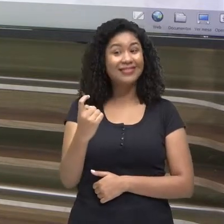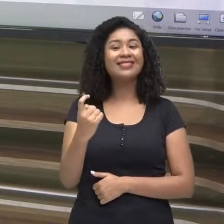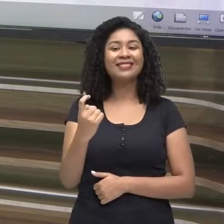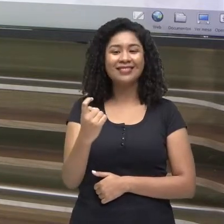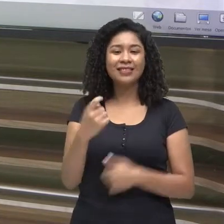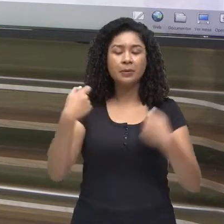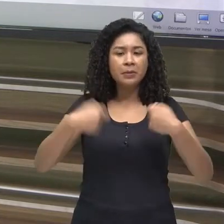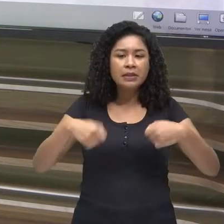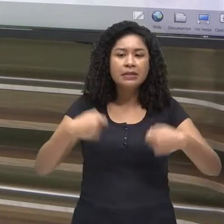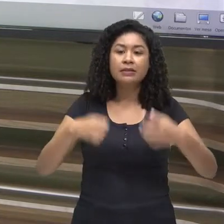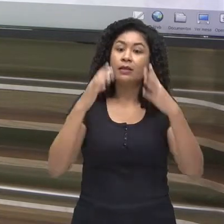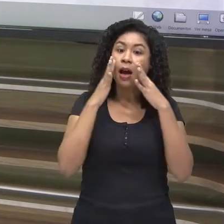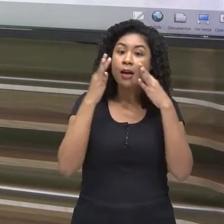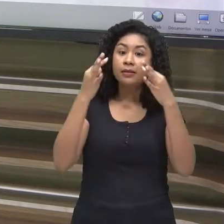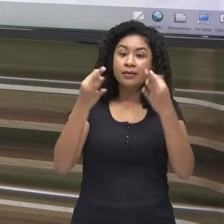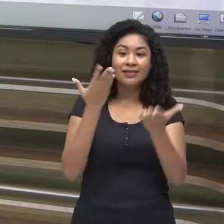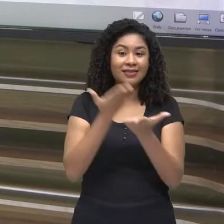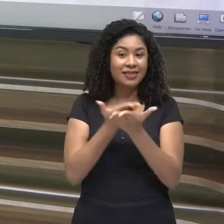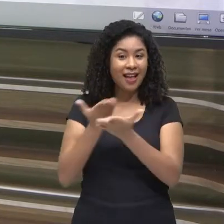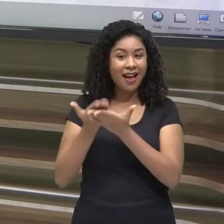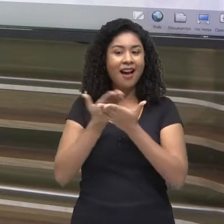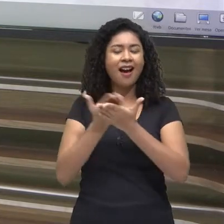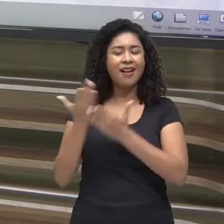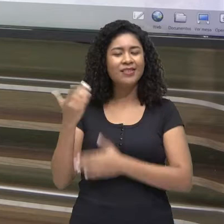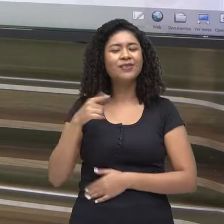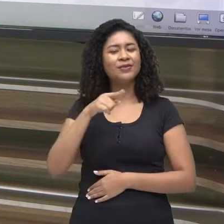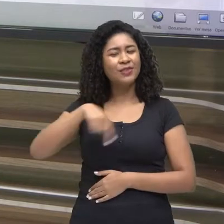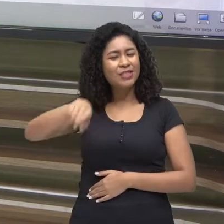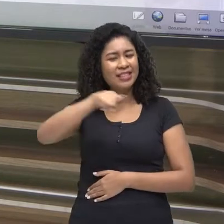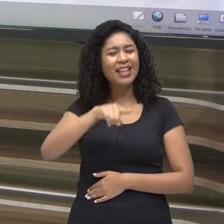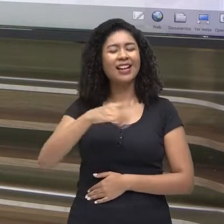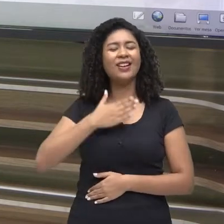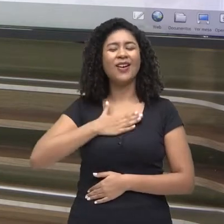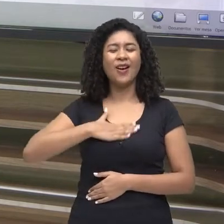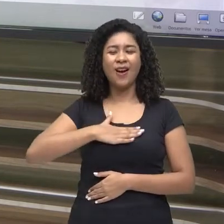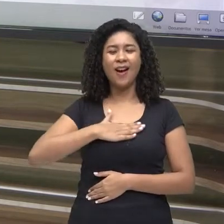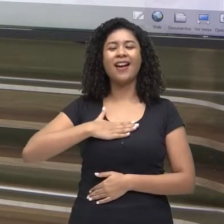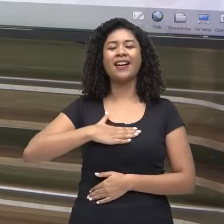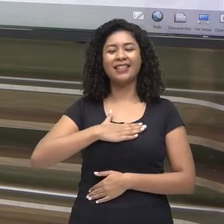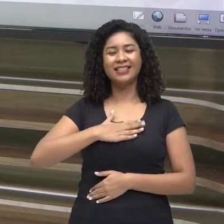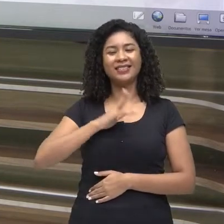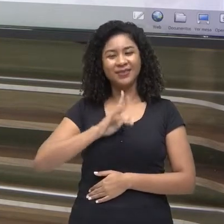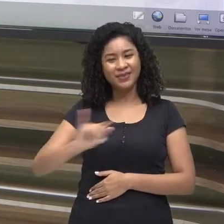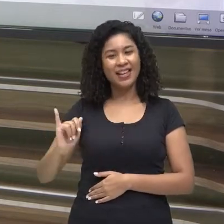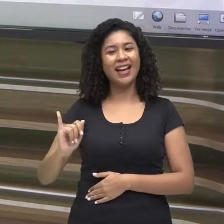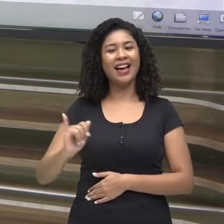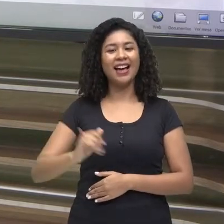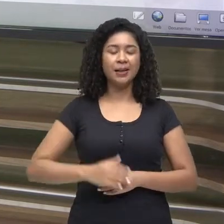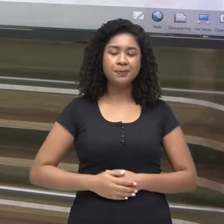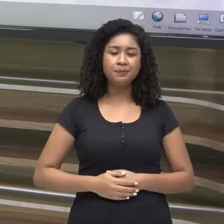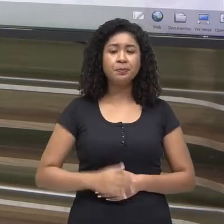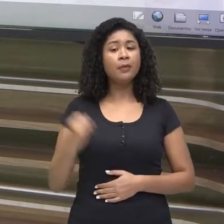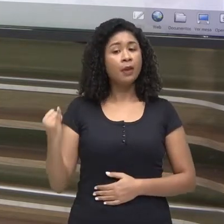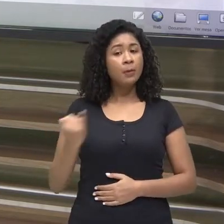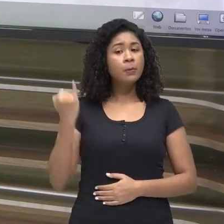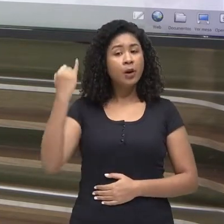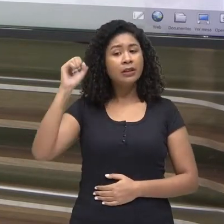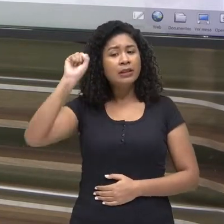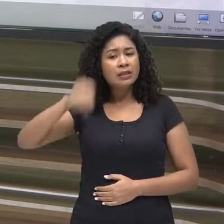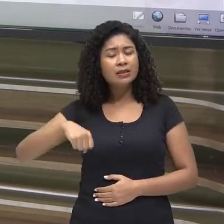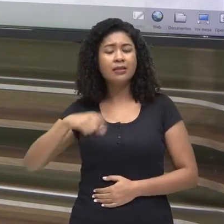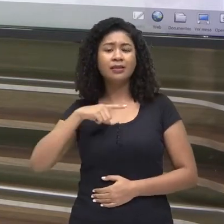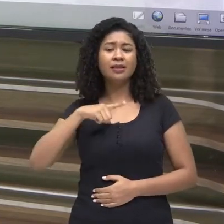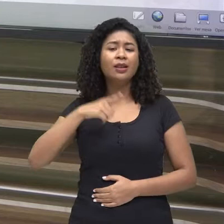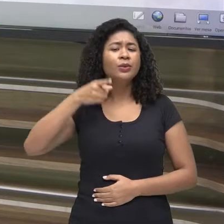você prestar bem atenção nas aulas que você vai gostar. E é muito importante porque a química ela está dentro do nosso